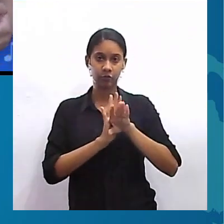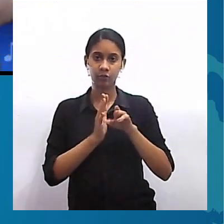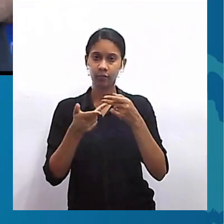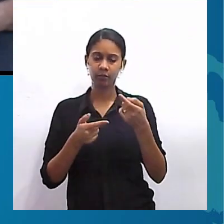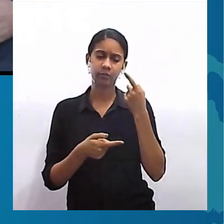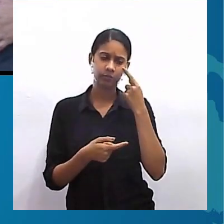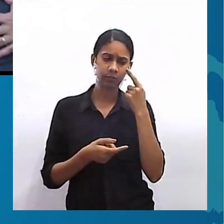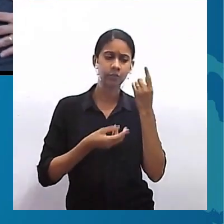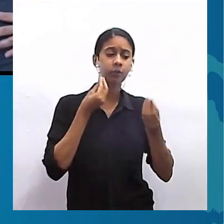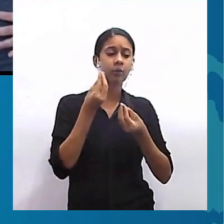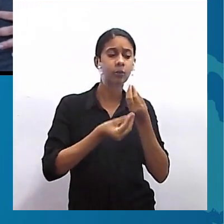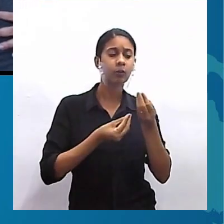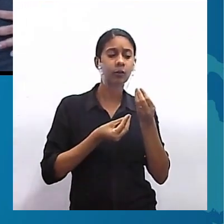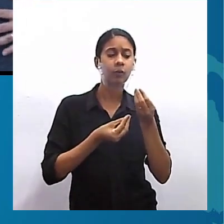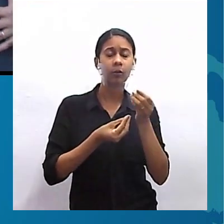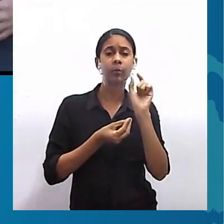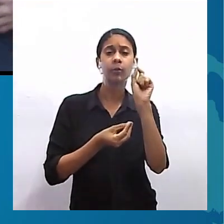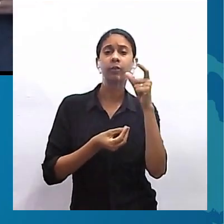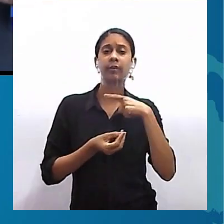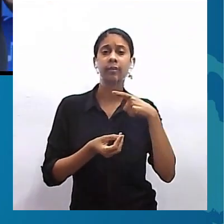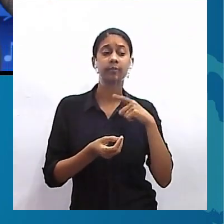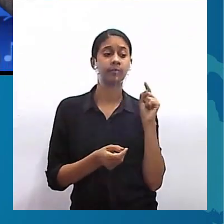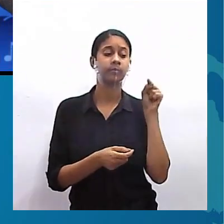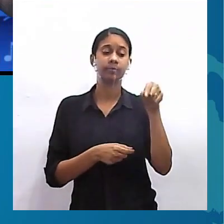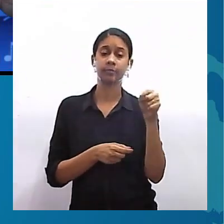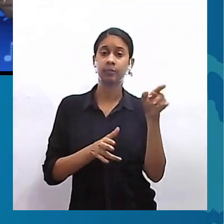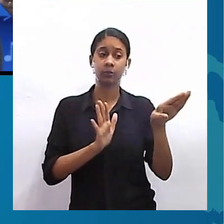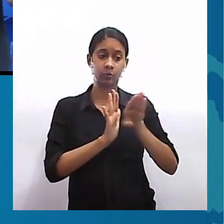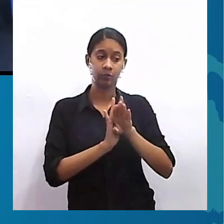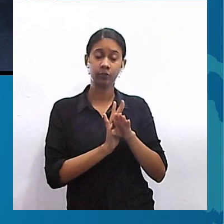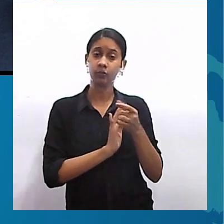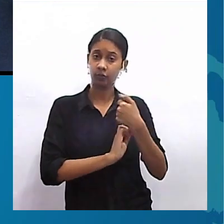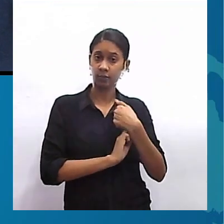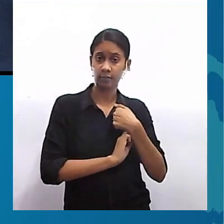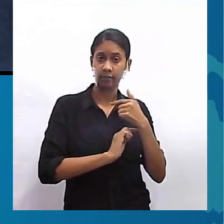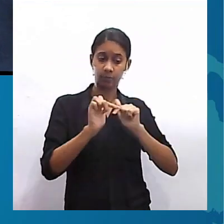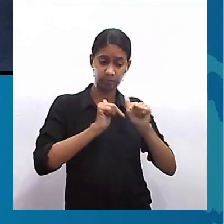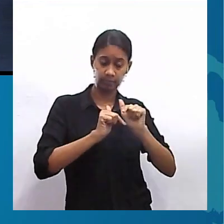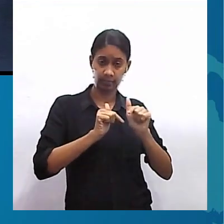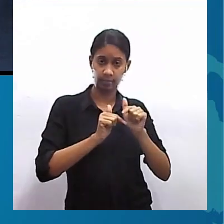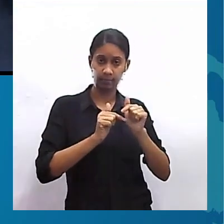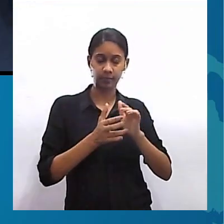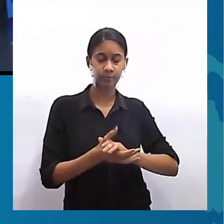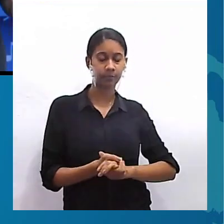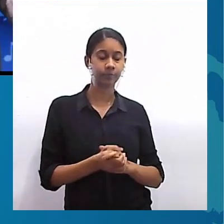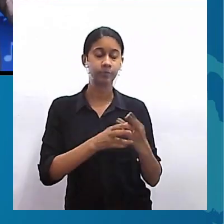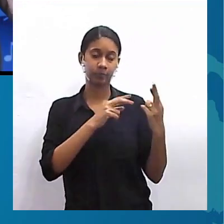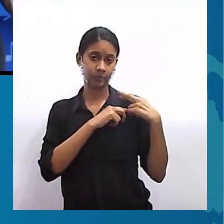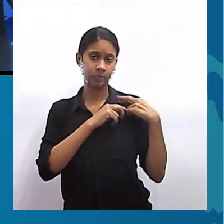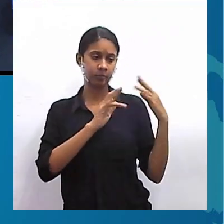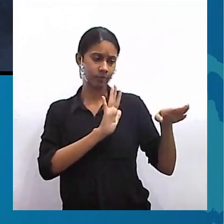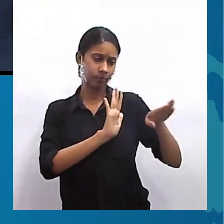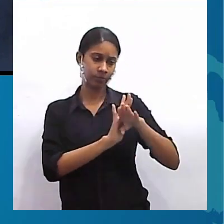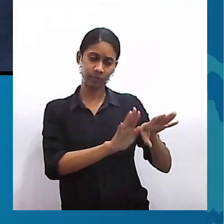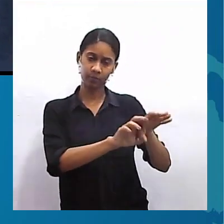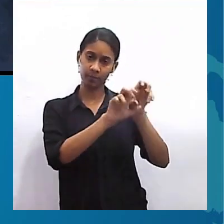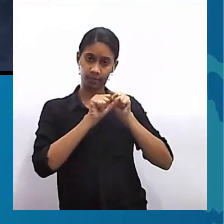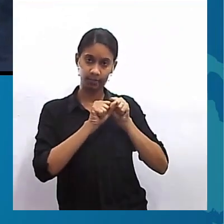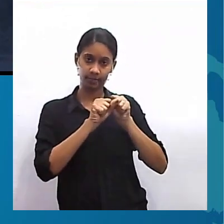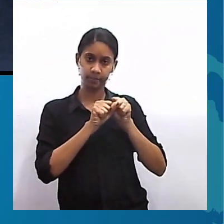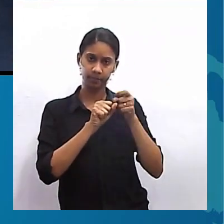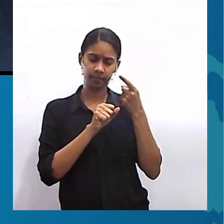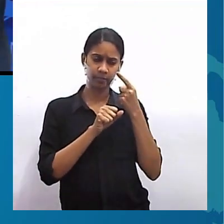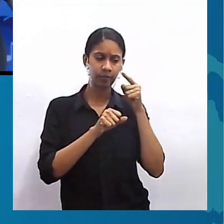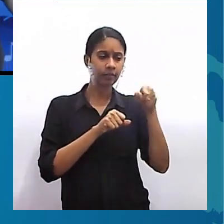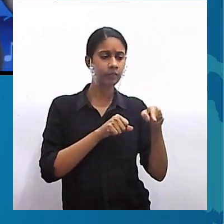Ou seja, eu sou um operador, eu mesmo, na hora que eu recebo esse material, da própria empilhadeira eu